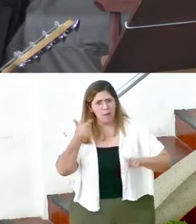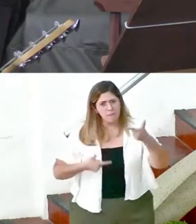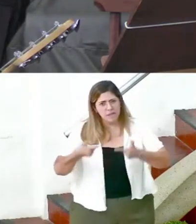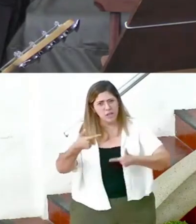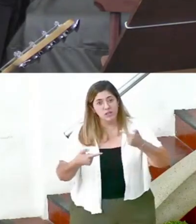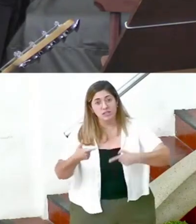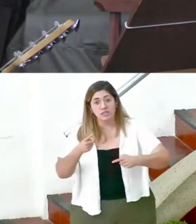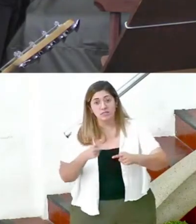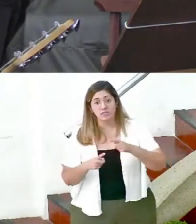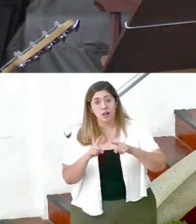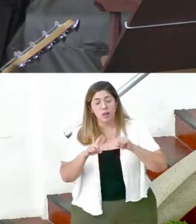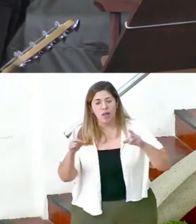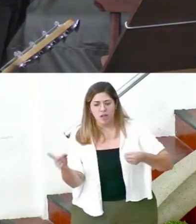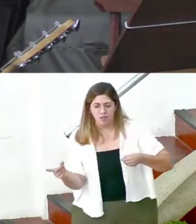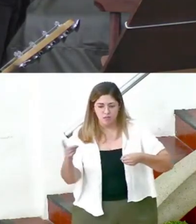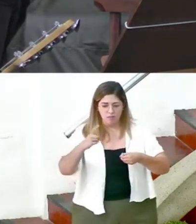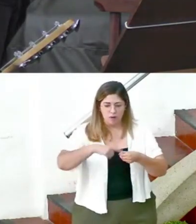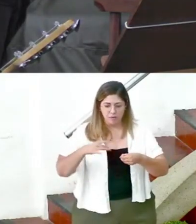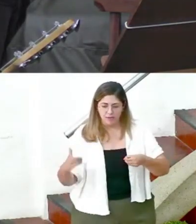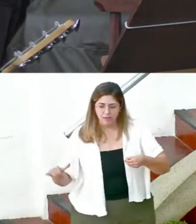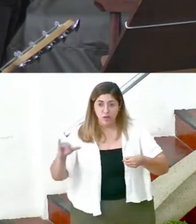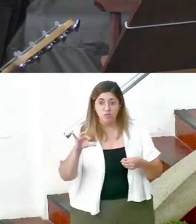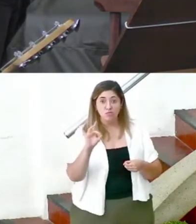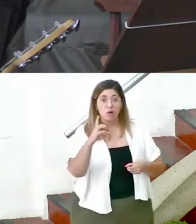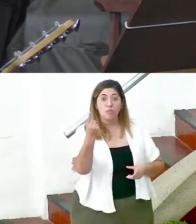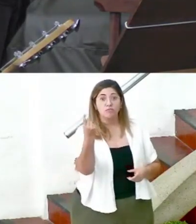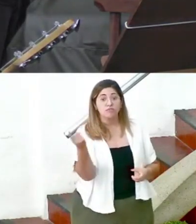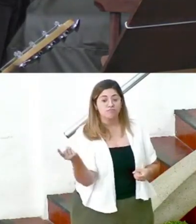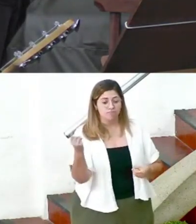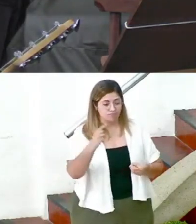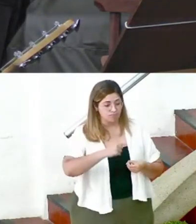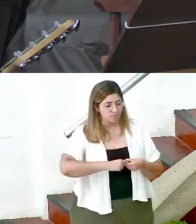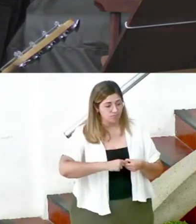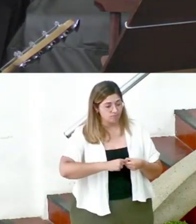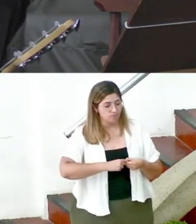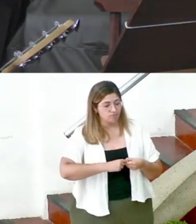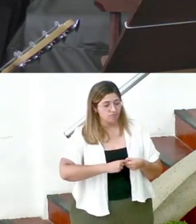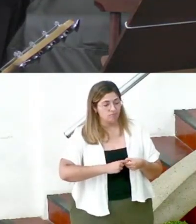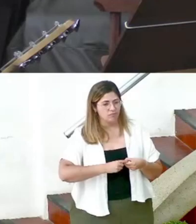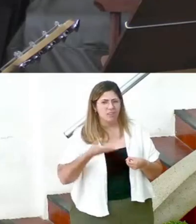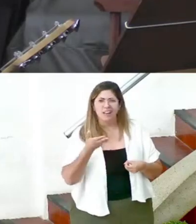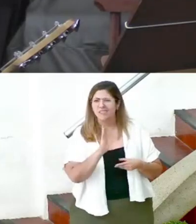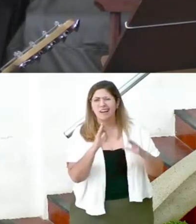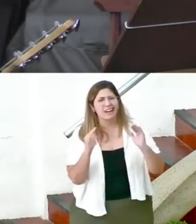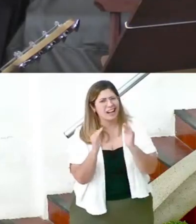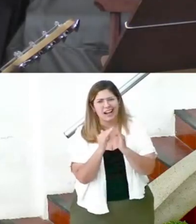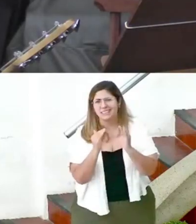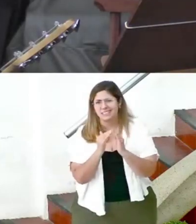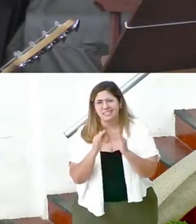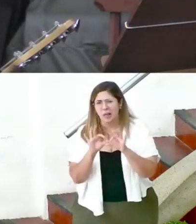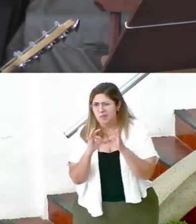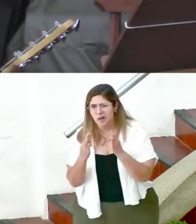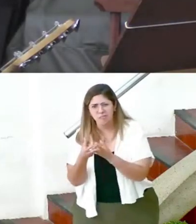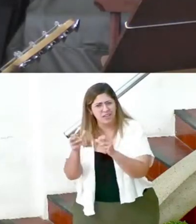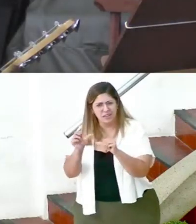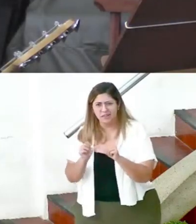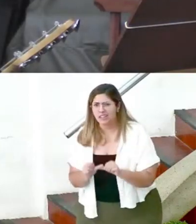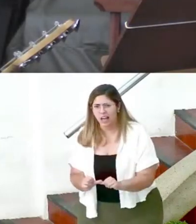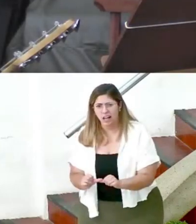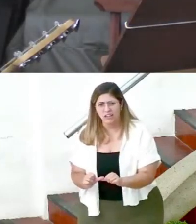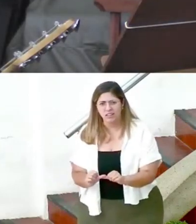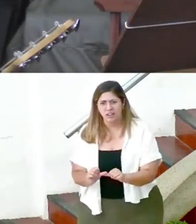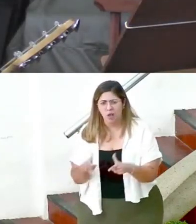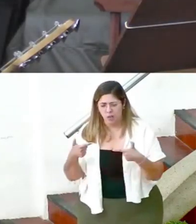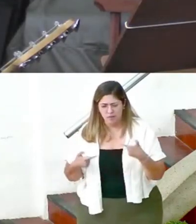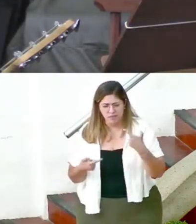seu superior diz assim: Rosenthal, volta para casa, você sobreviveu, volta para casa, outros vão continuar essa guerra. E ele falou: e o que eu faço com o meu